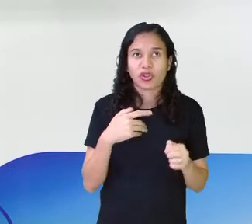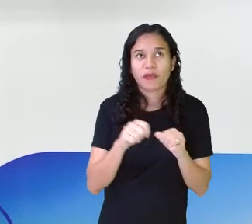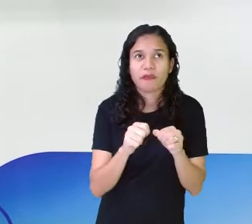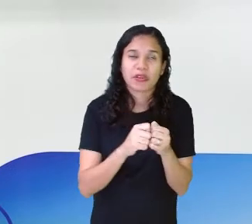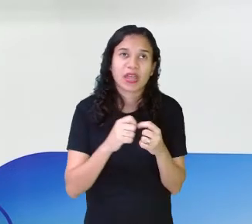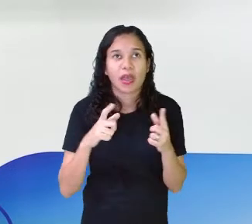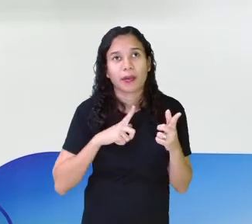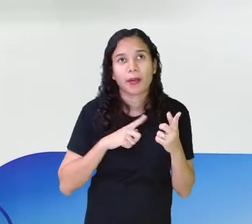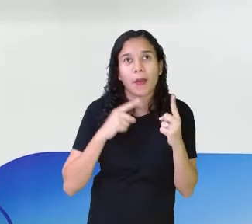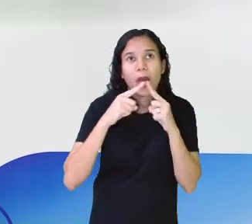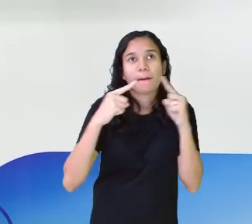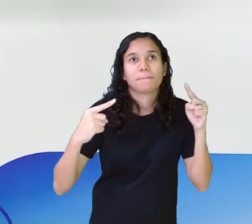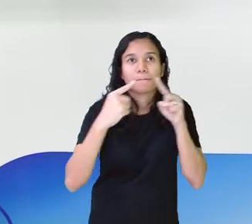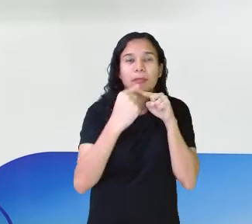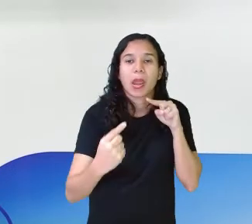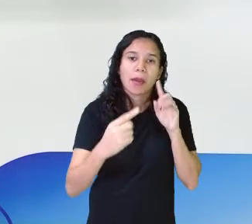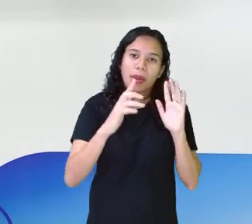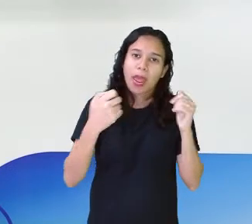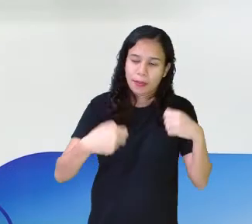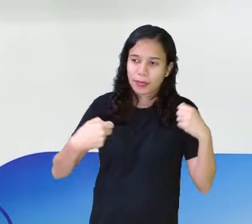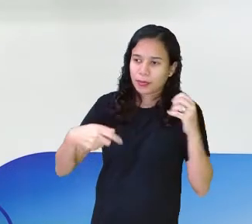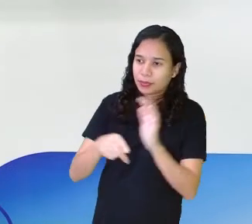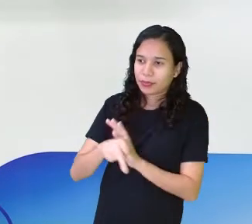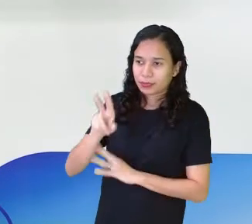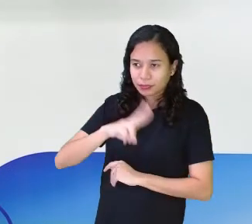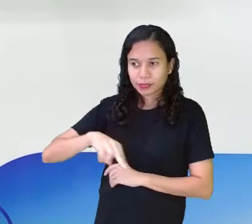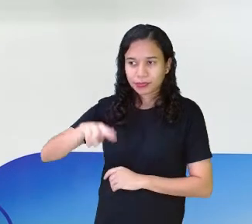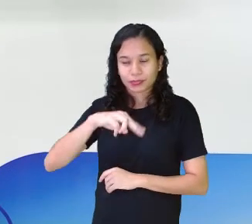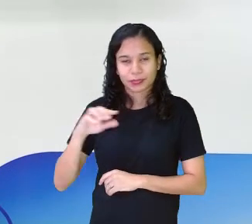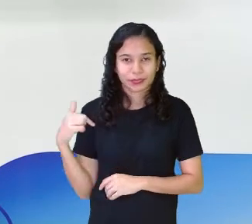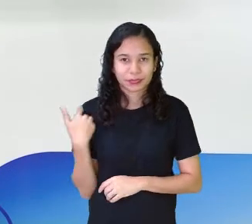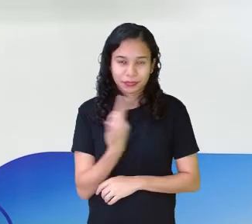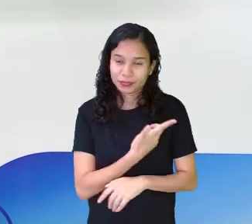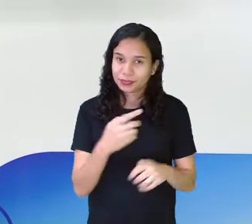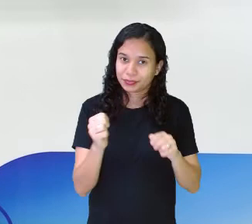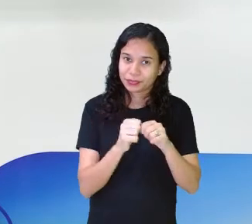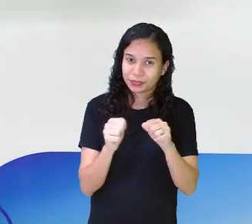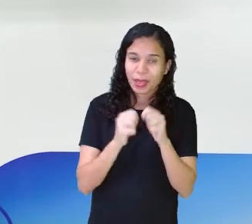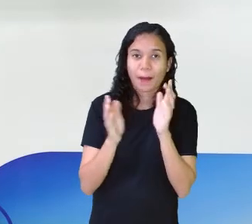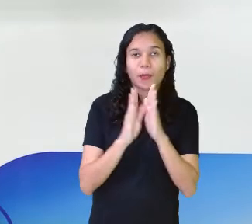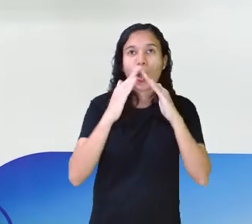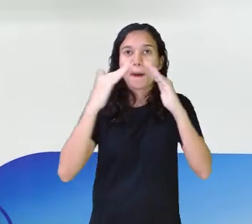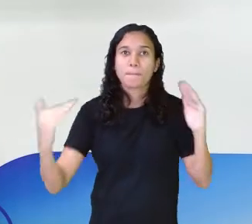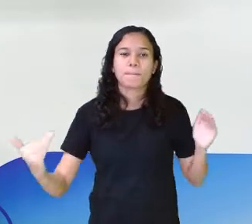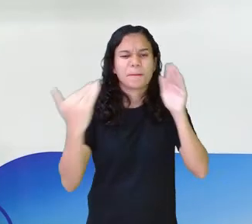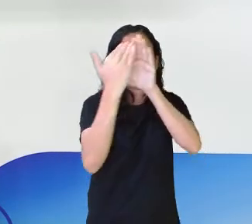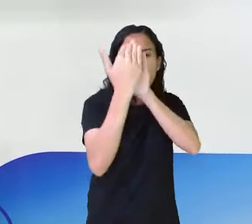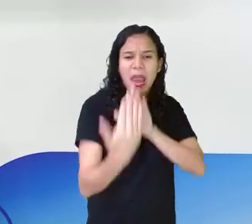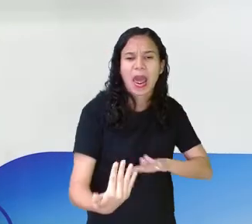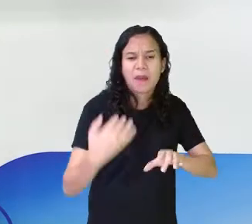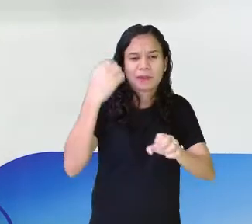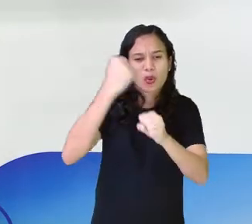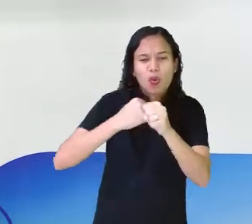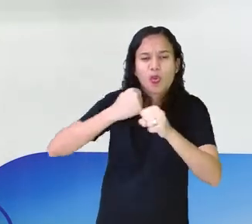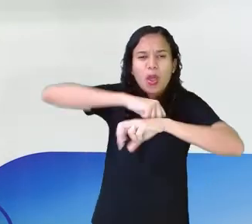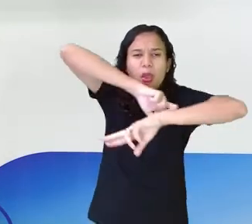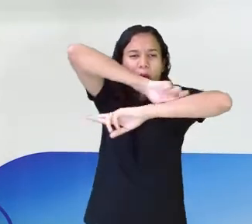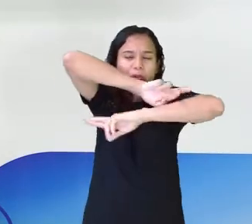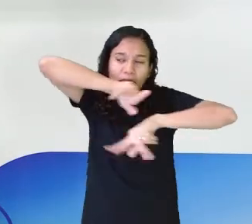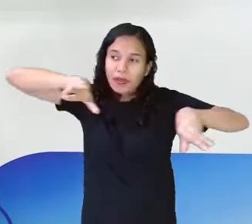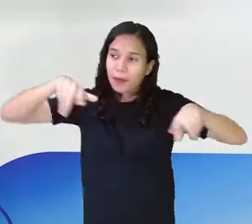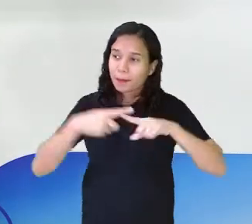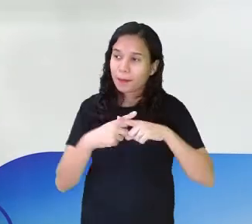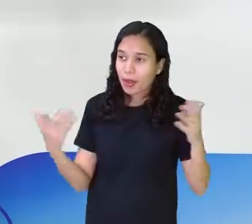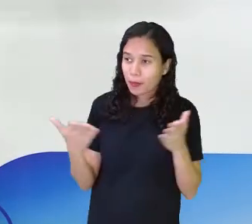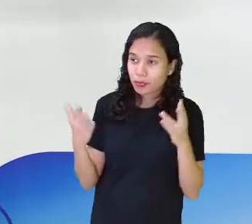construir pirâmide, né? Que aí com as massinhas de modelar a gente faria pirâmide, construiríamos prismas. Mas